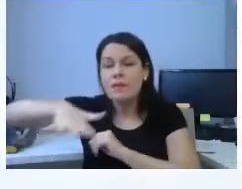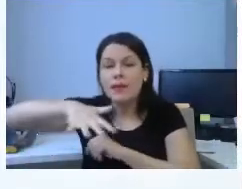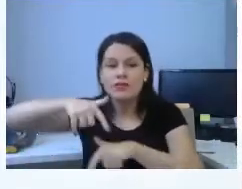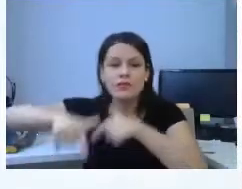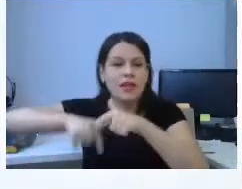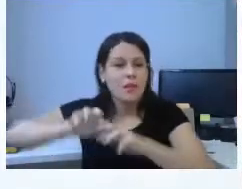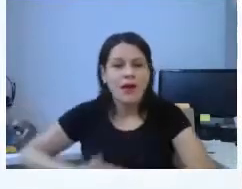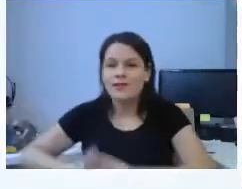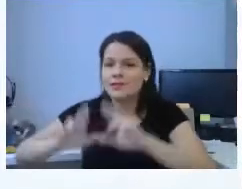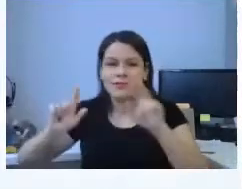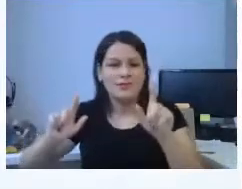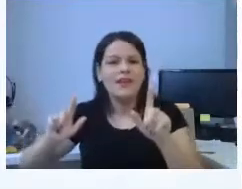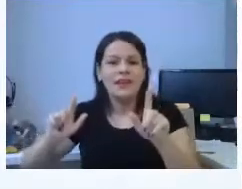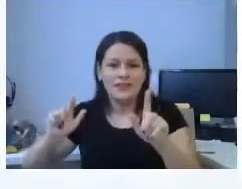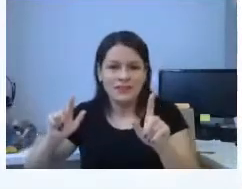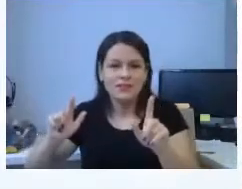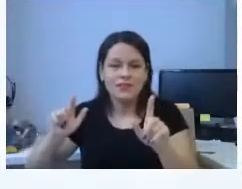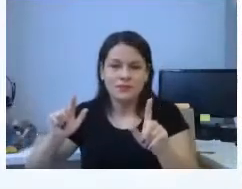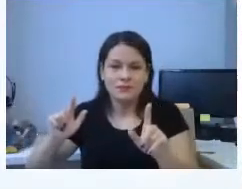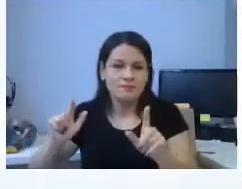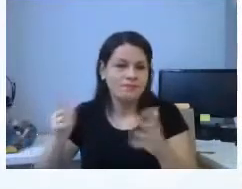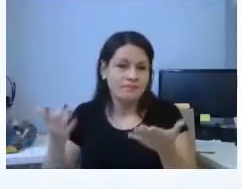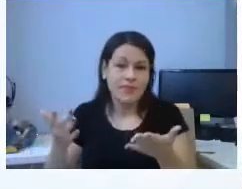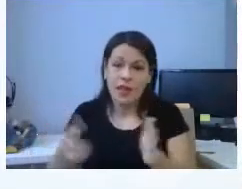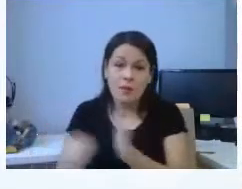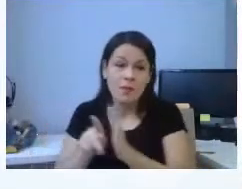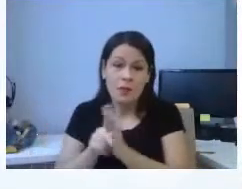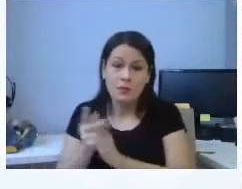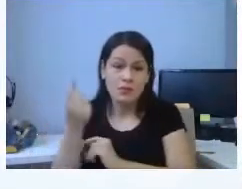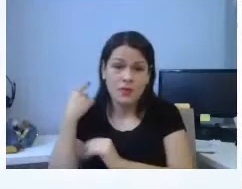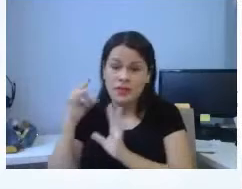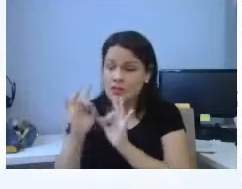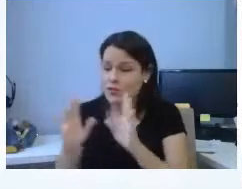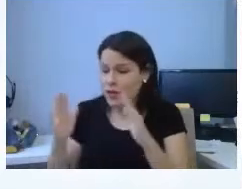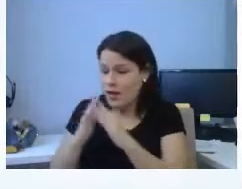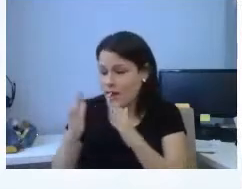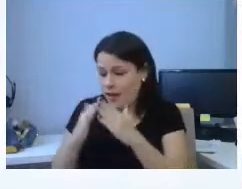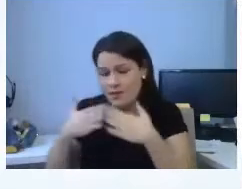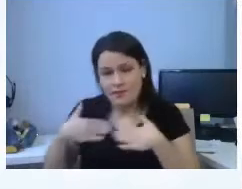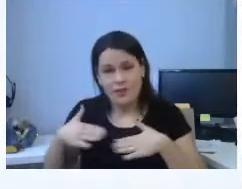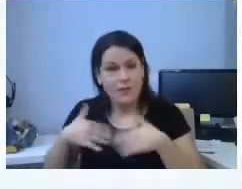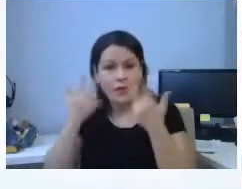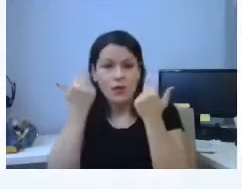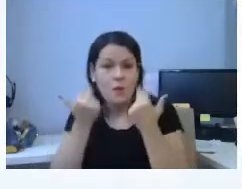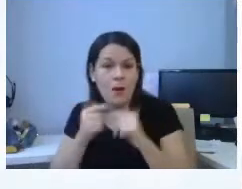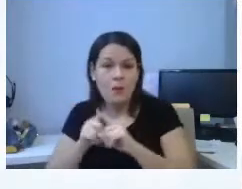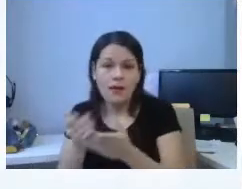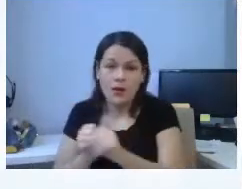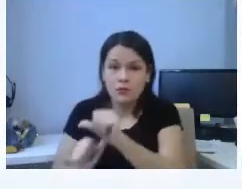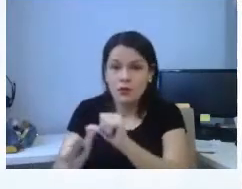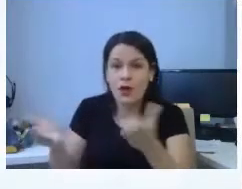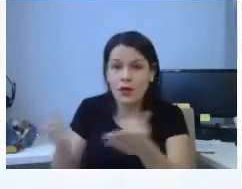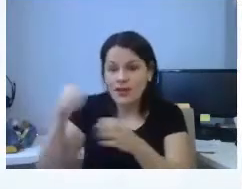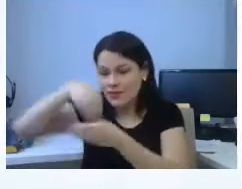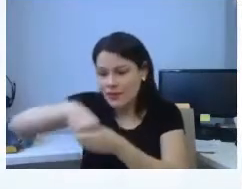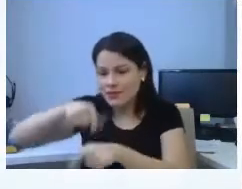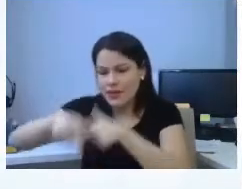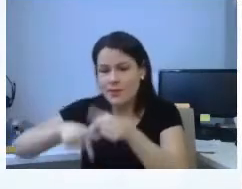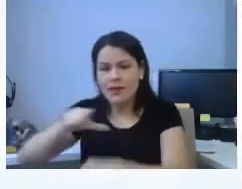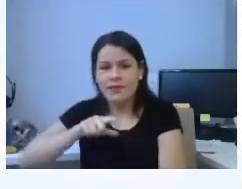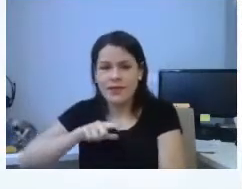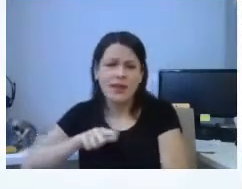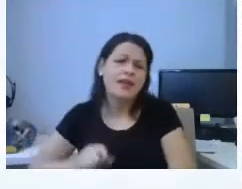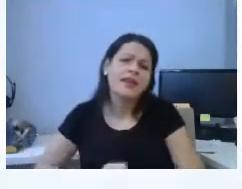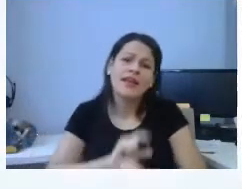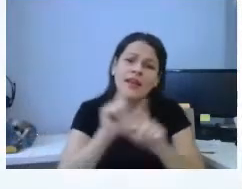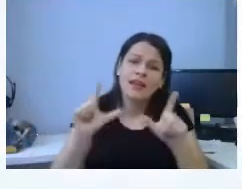muito diferente, né? Que é o seu ambiente de casa. E, logicamente, que ele vai ter que estar sujeito às